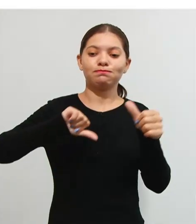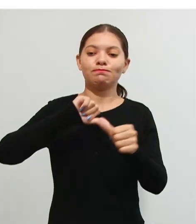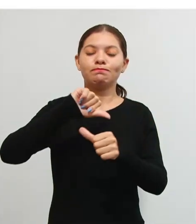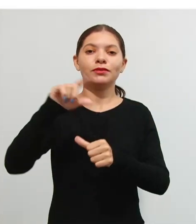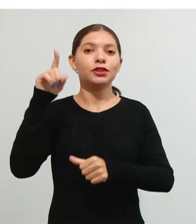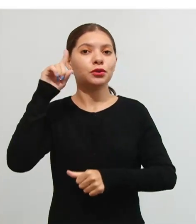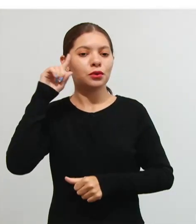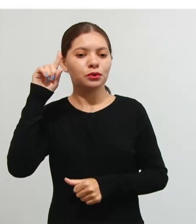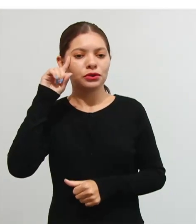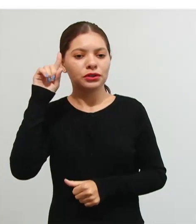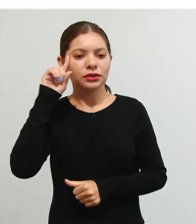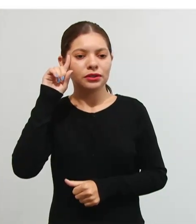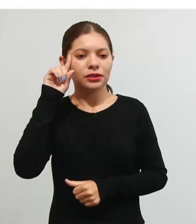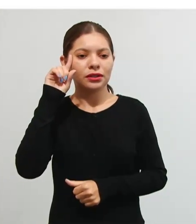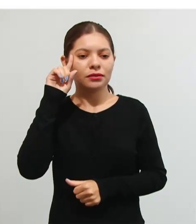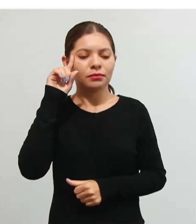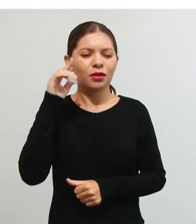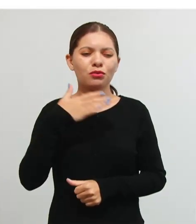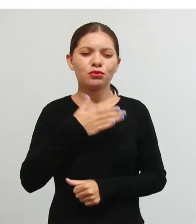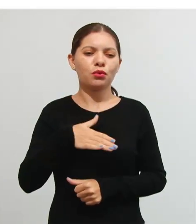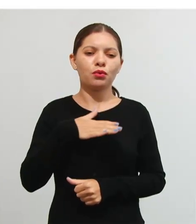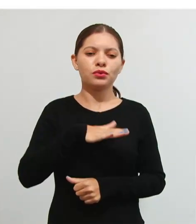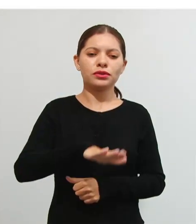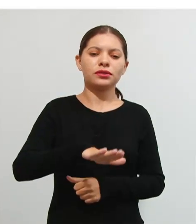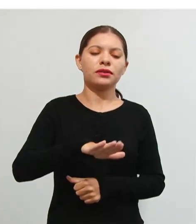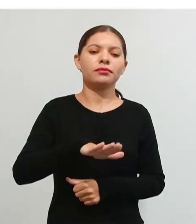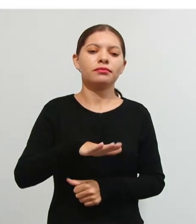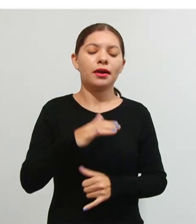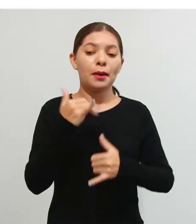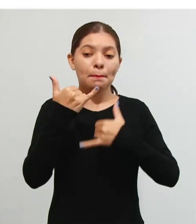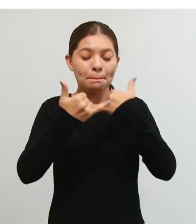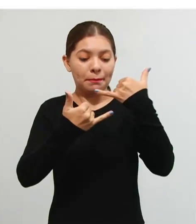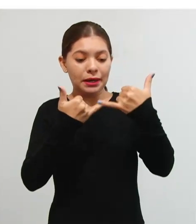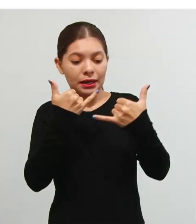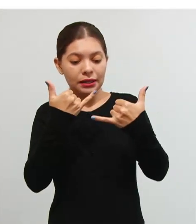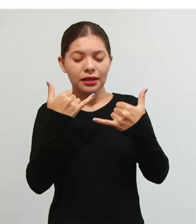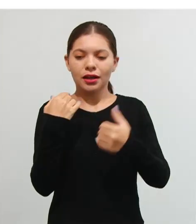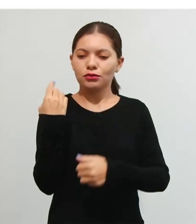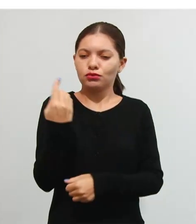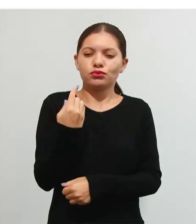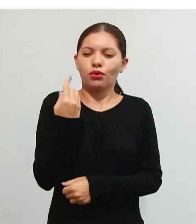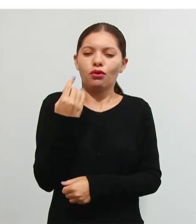brincadeiras solitárias, resistência em manter contato visual,